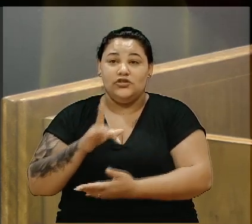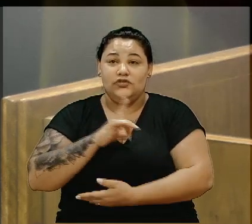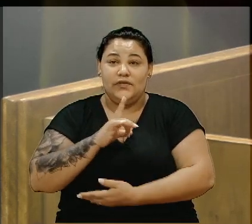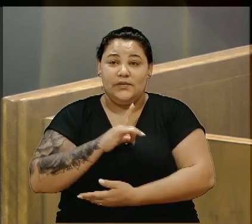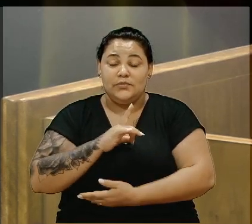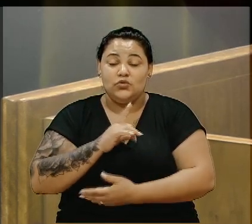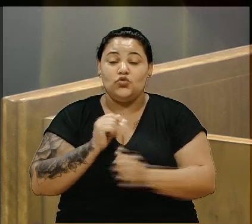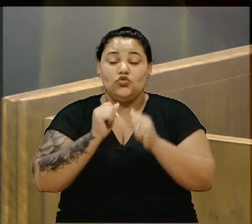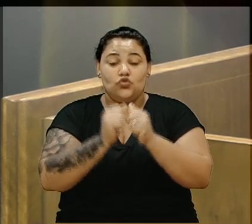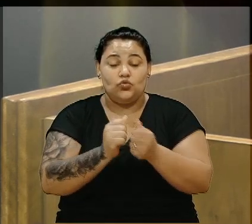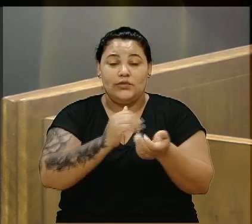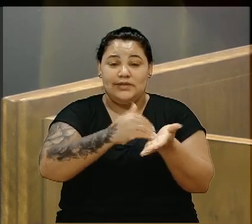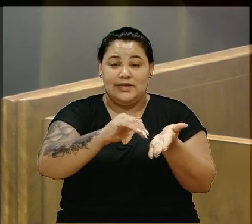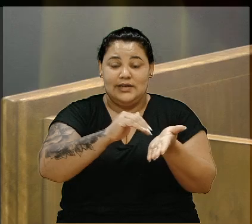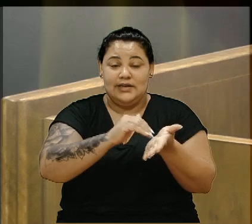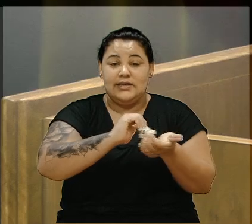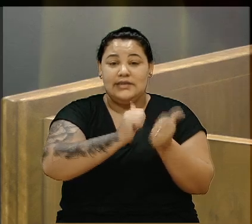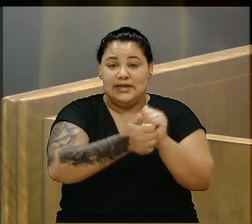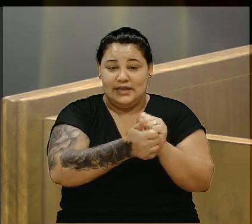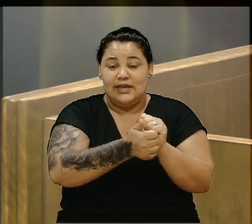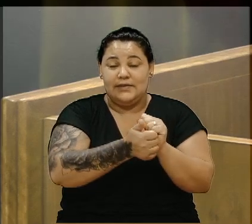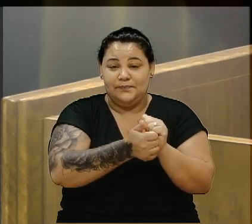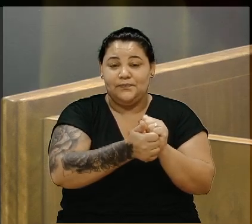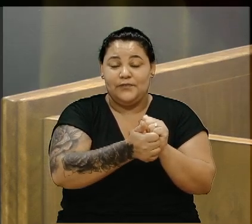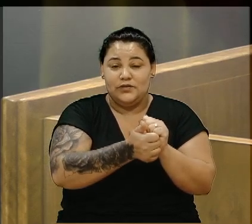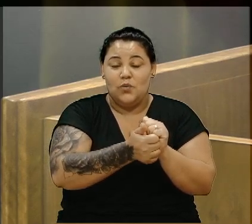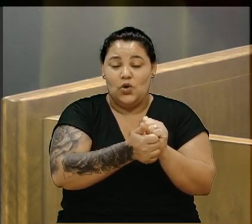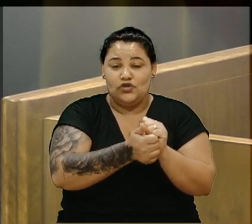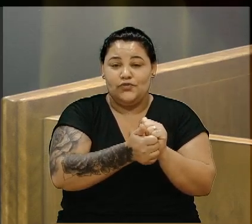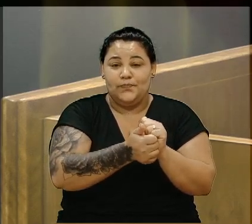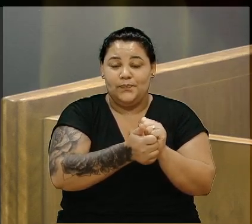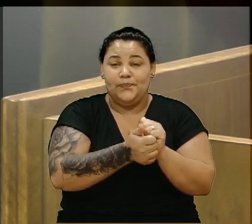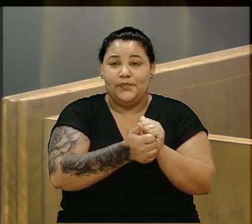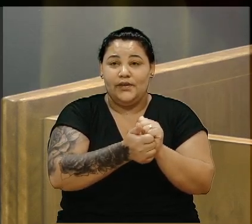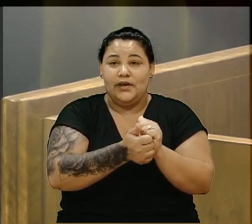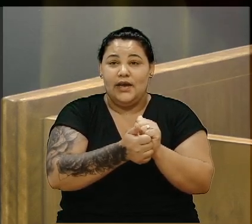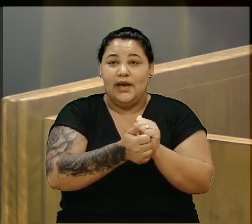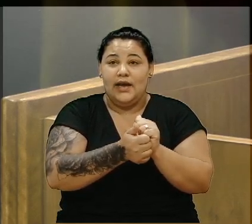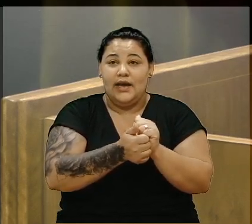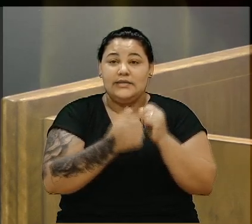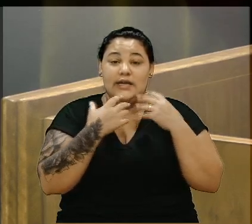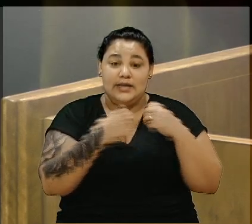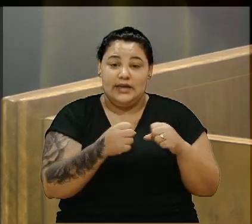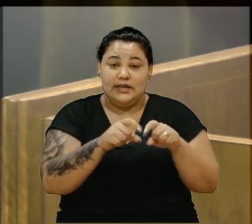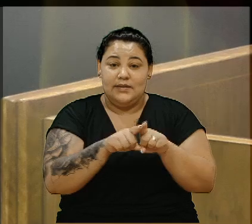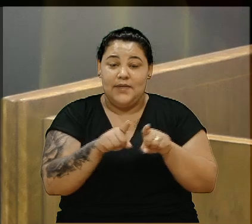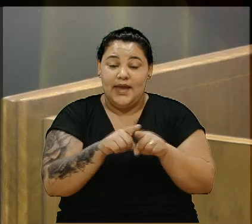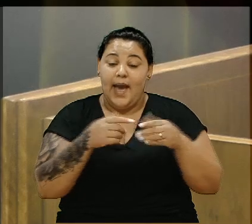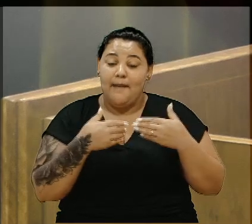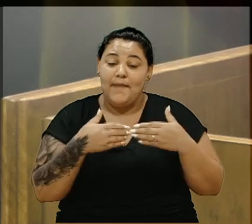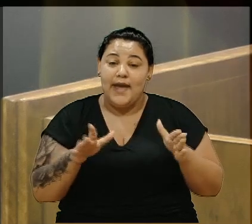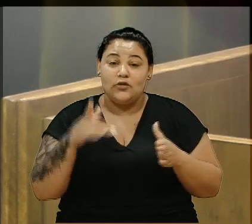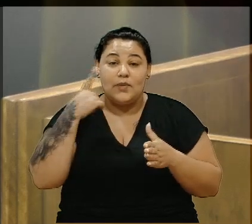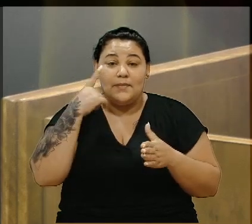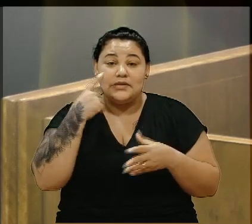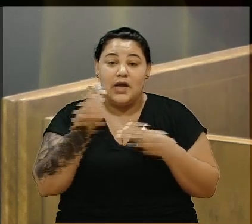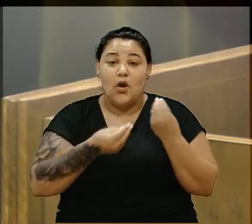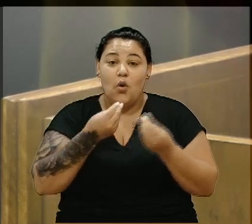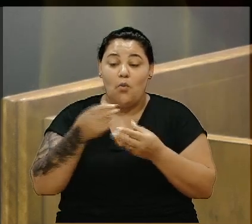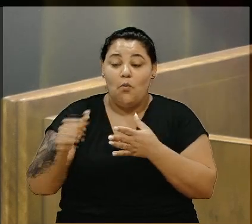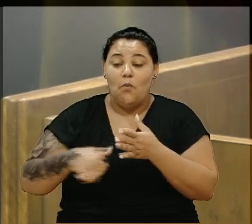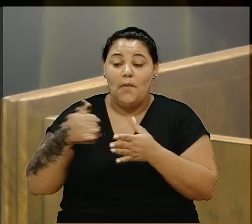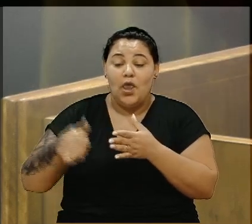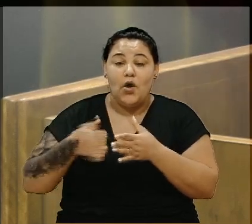com a Secretaria de Esporte e Lazer, cobrando essas melhorias, né, nos colocando à disposição para pensarmos em melhorias, em pontos